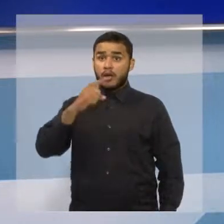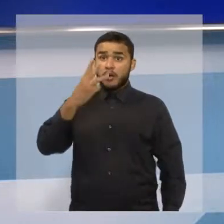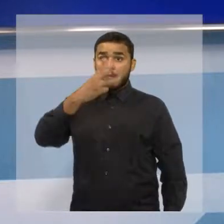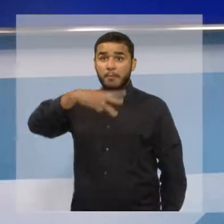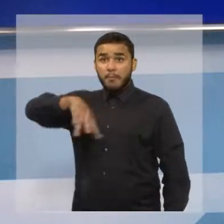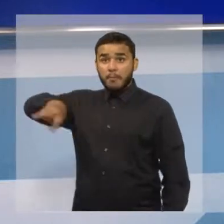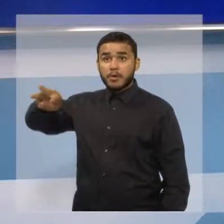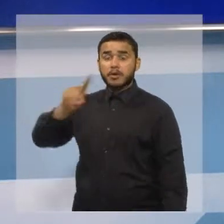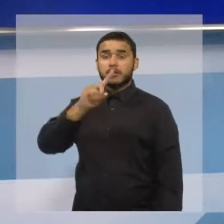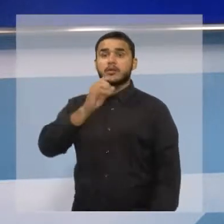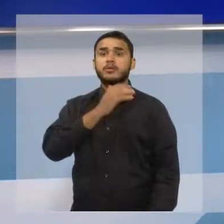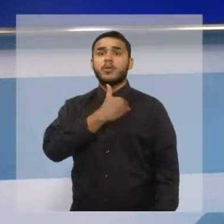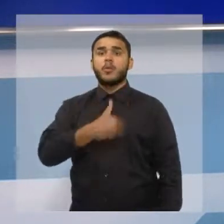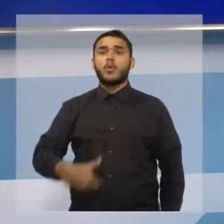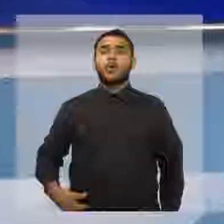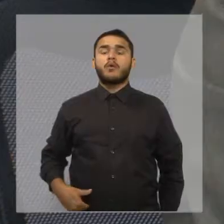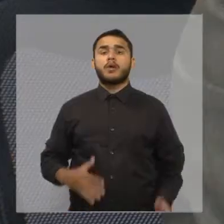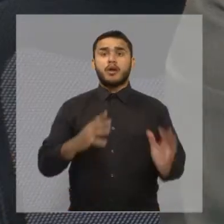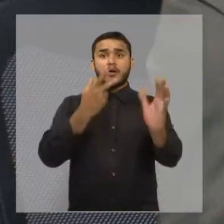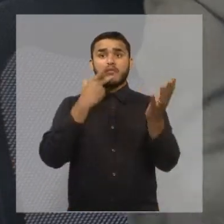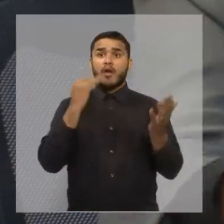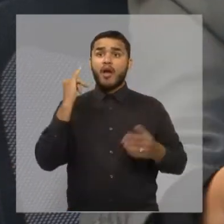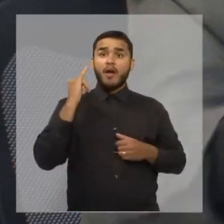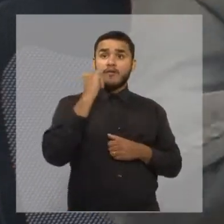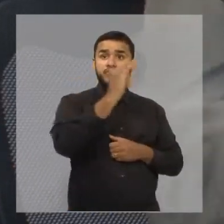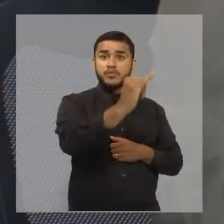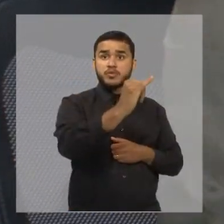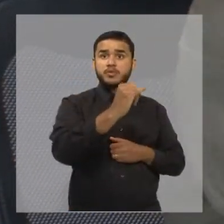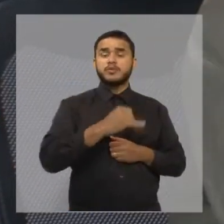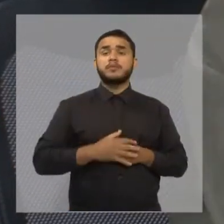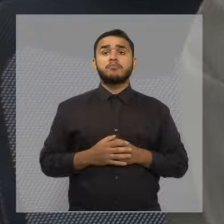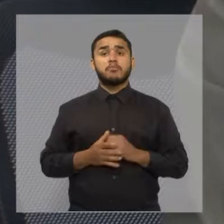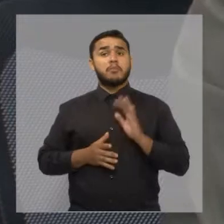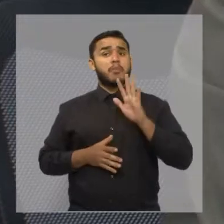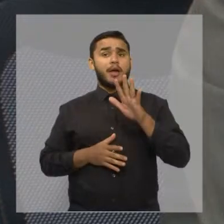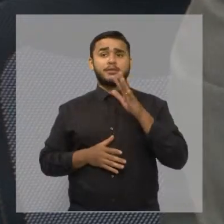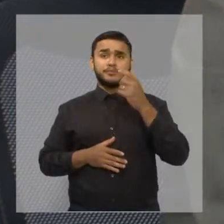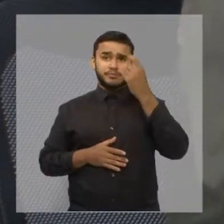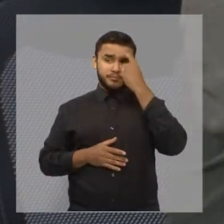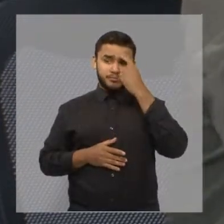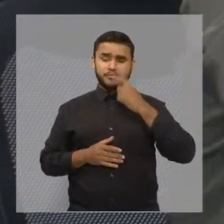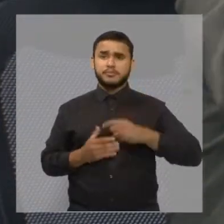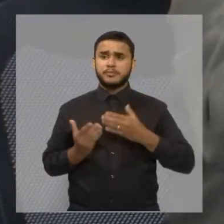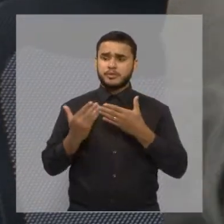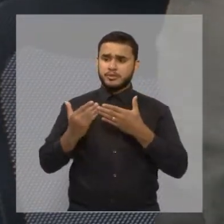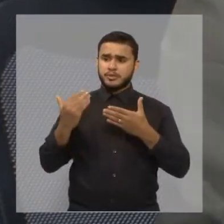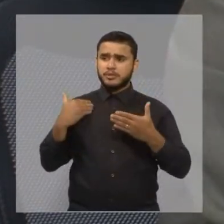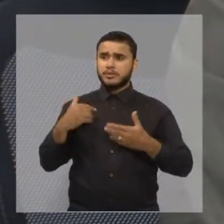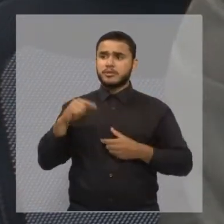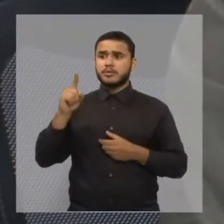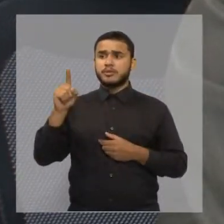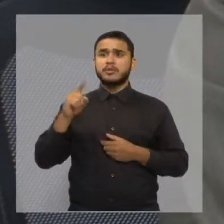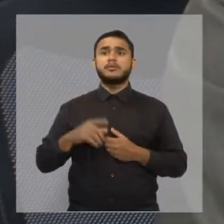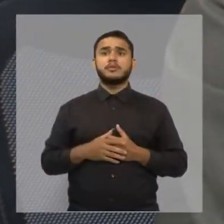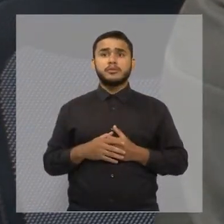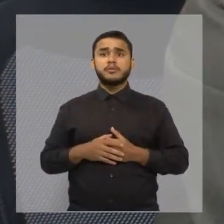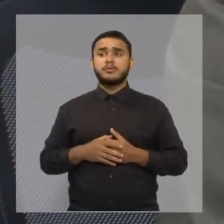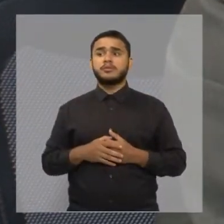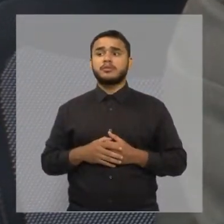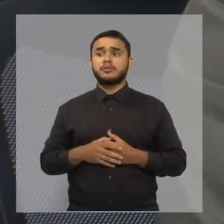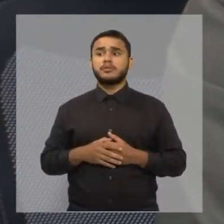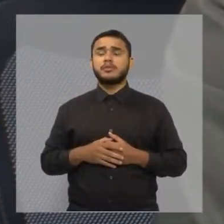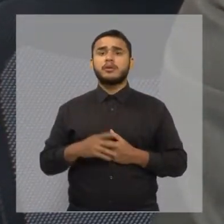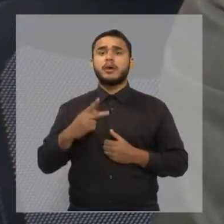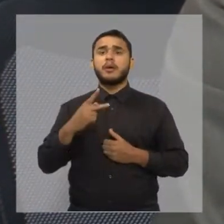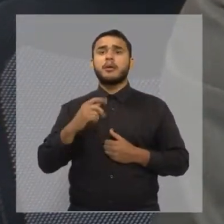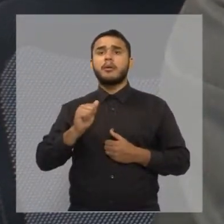Maranhão, né, que chegou ao conhecimento público. E agora, me desculpe aqui os telespectadores, mas recentemente aqui na Parnaíba, o presidente chamou os